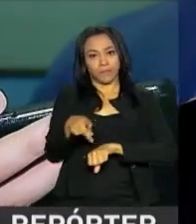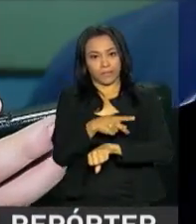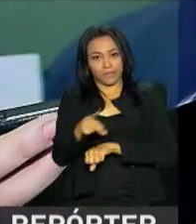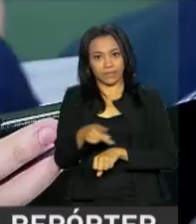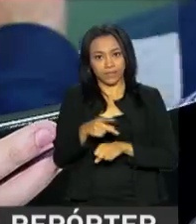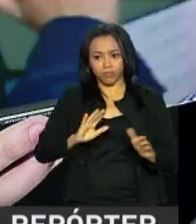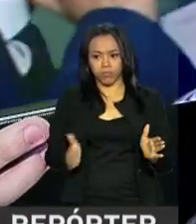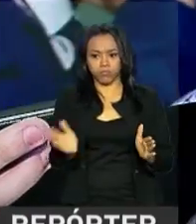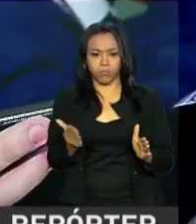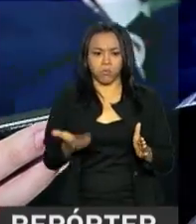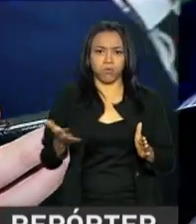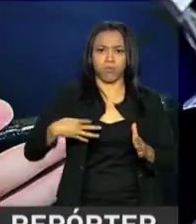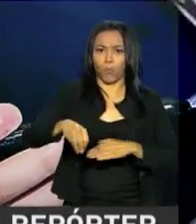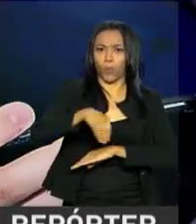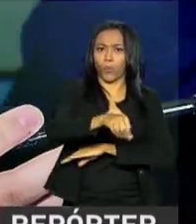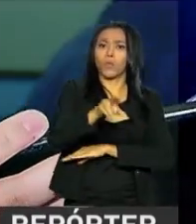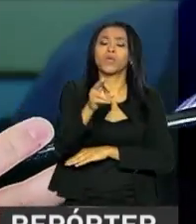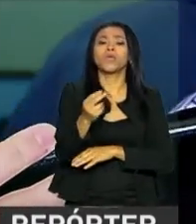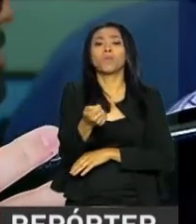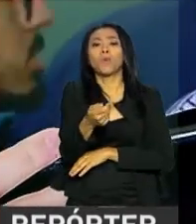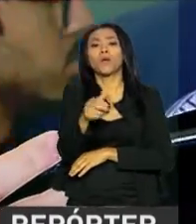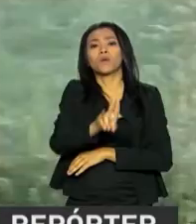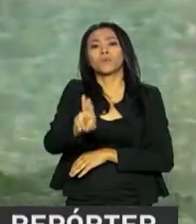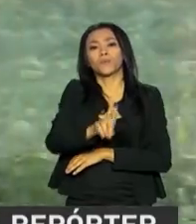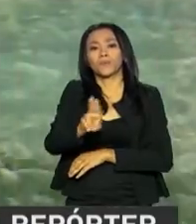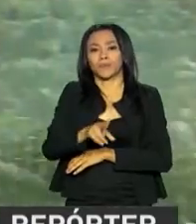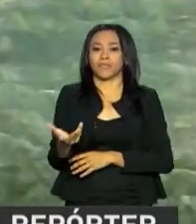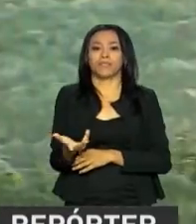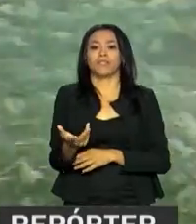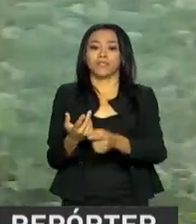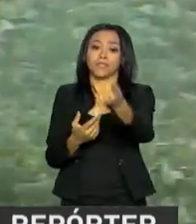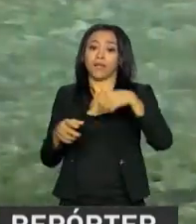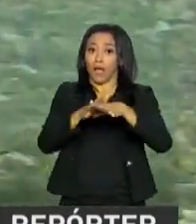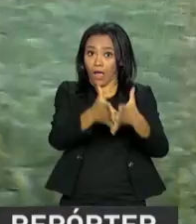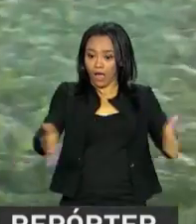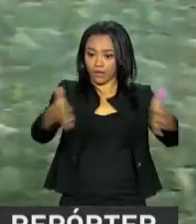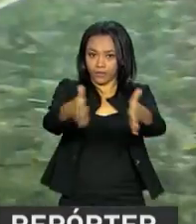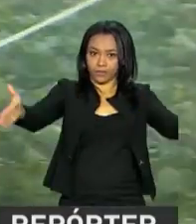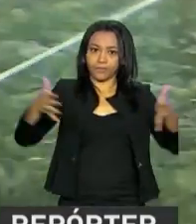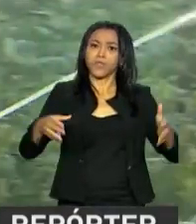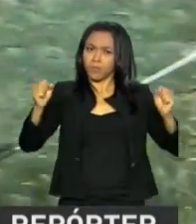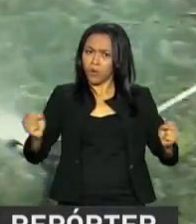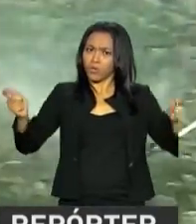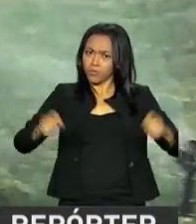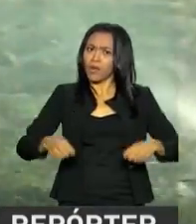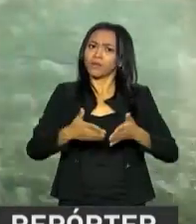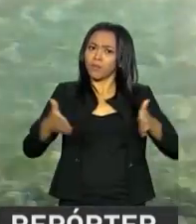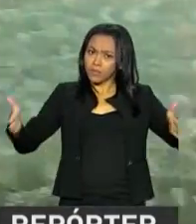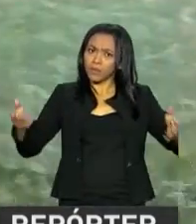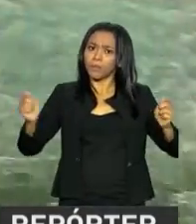produz muito e que utiliza pouca área de irrigação para fazer sua produção potencial agrícola pode aumentar e muito uma